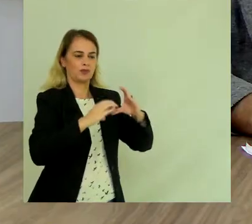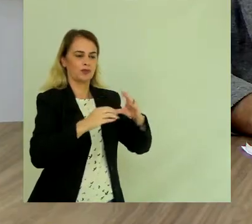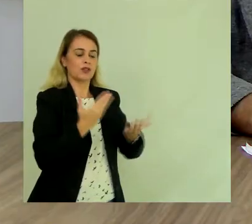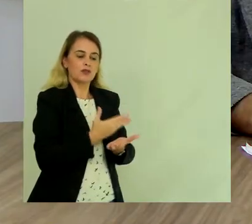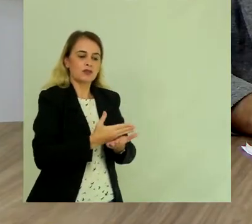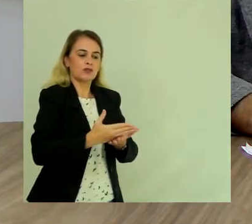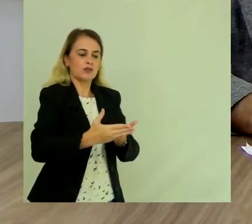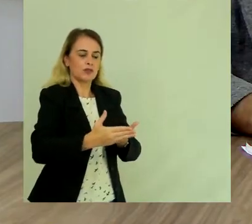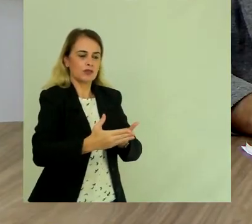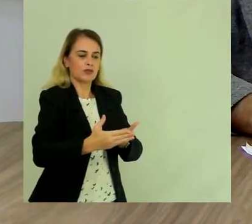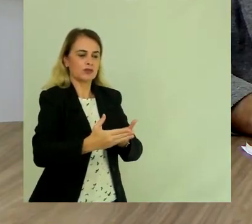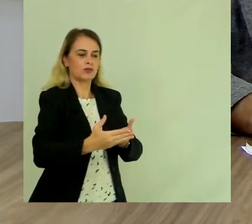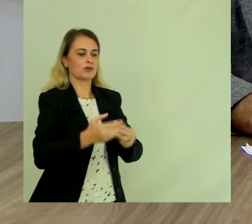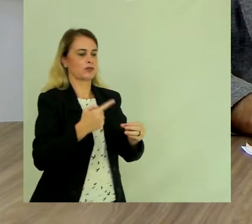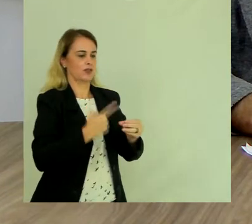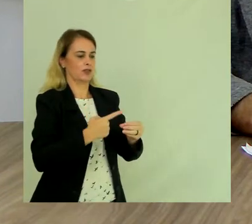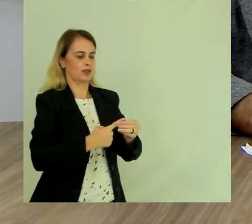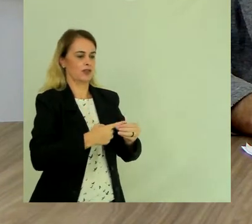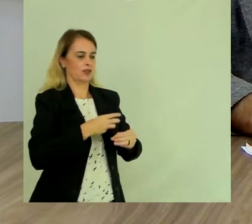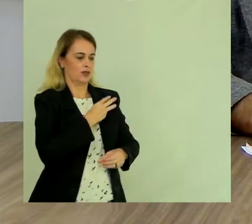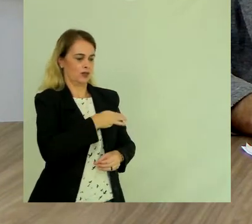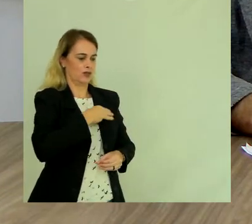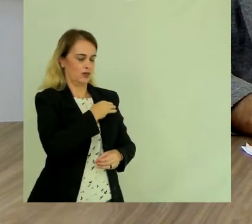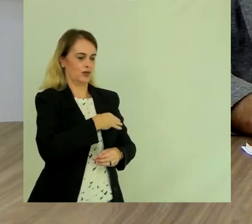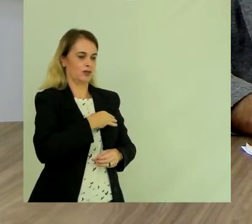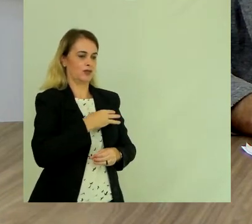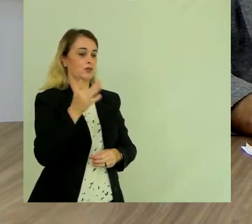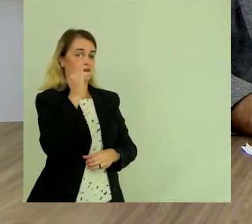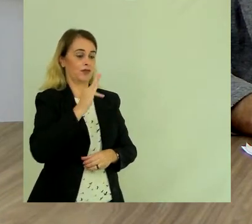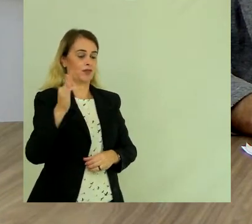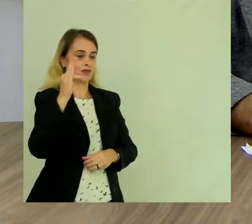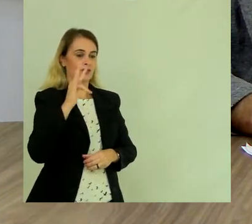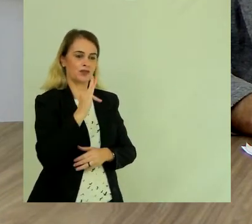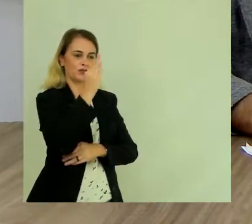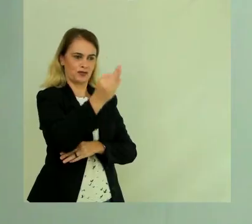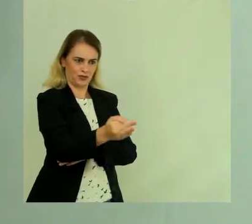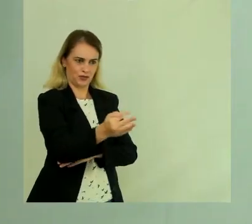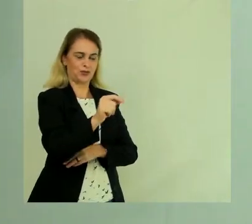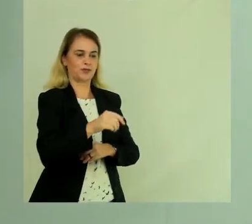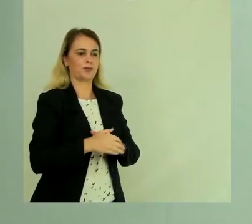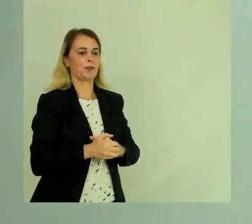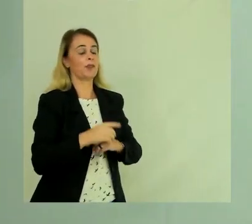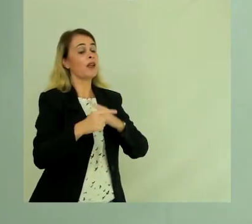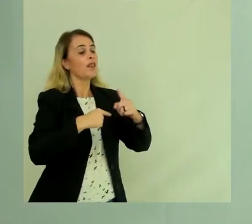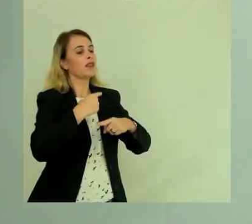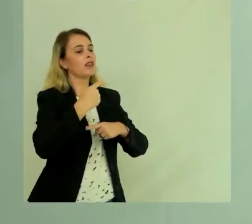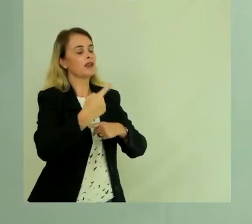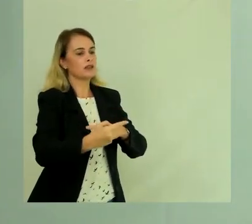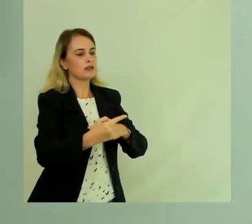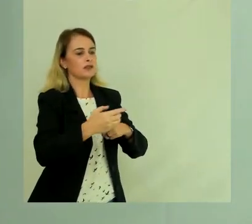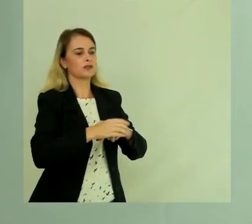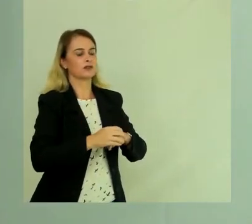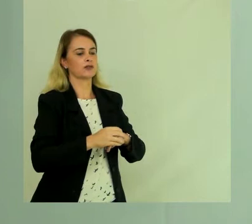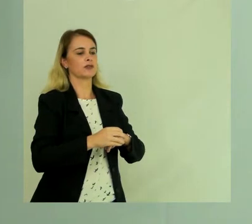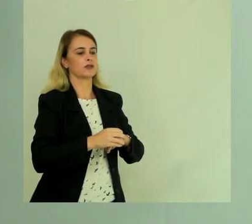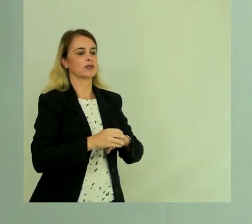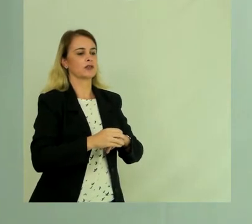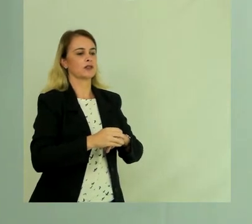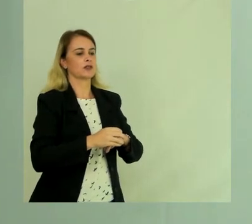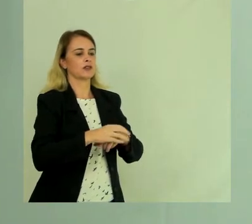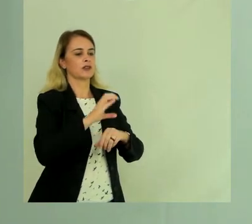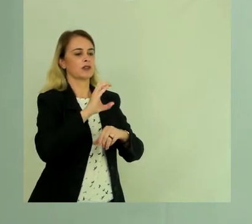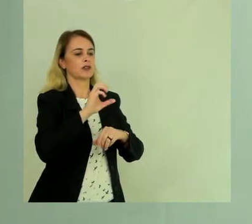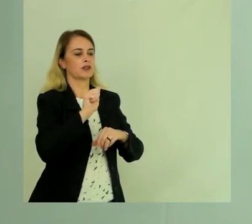de Libras na cidade de Manhuaçu, pela Faculdade do Futuro. Logo em seguida, eu fui para Carangola,